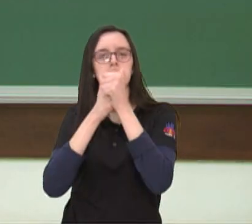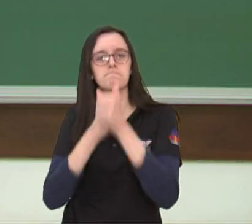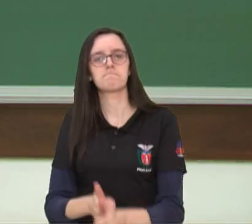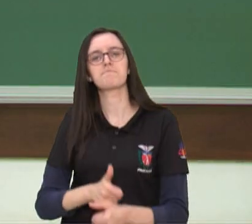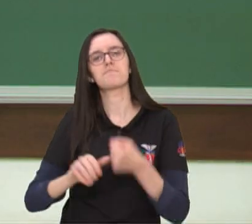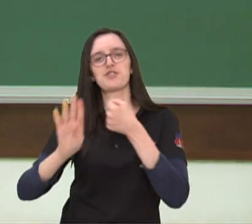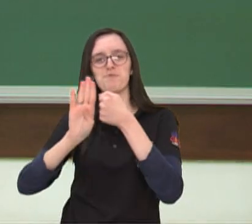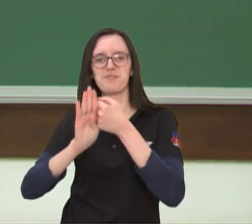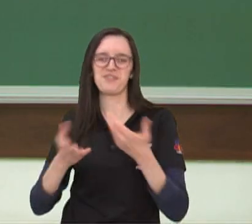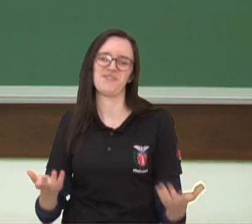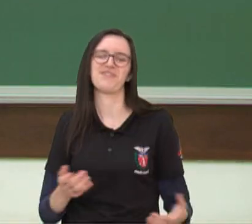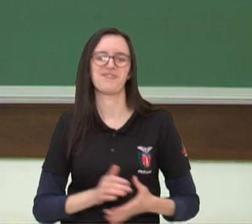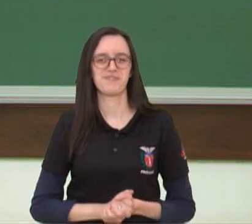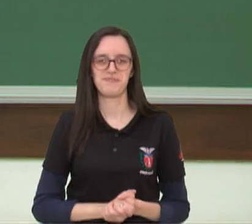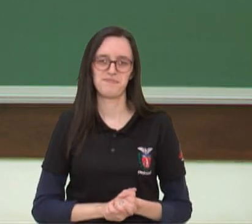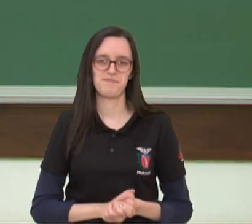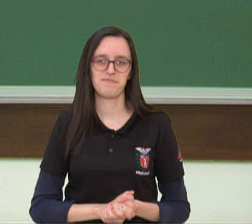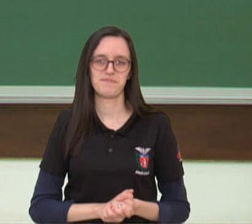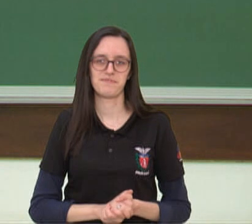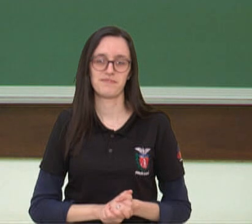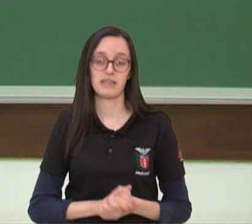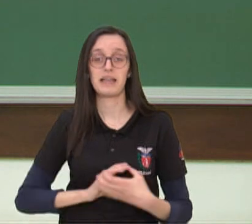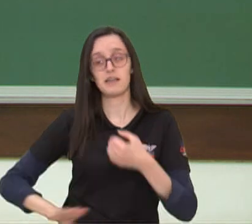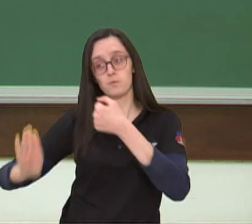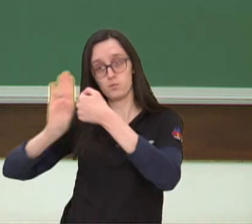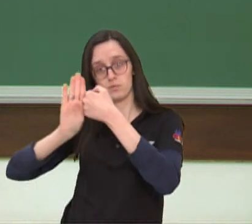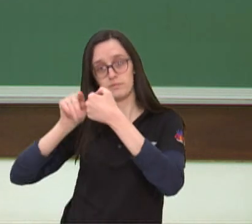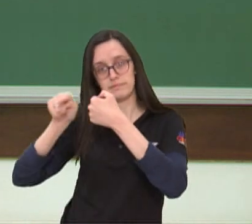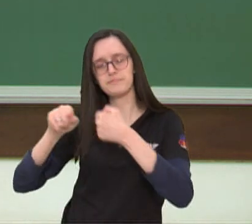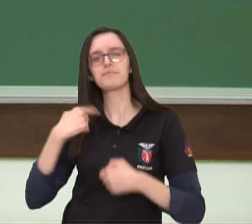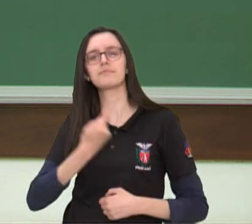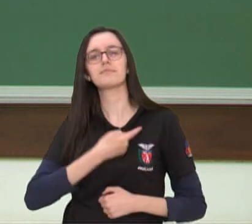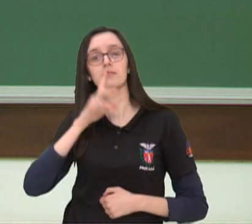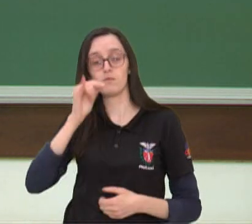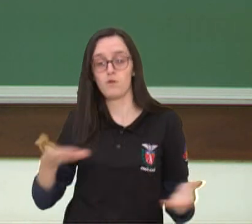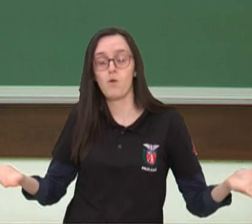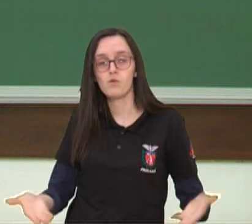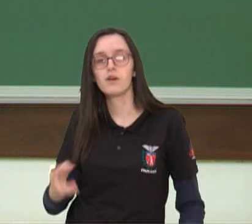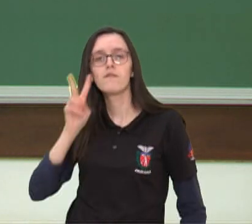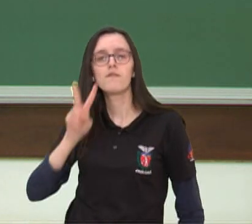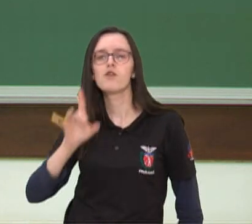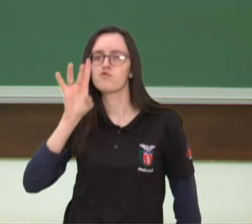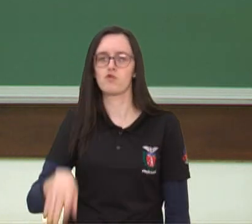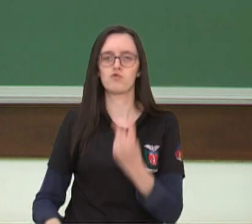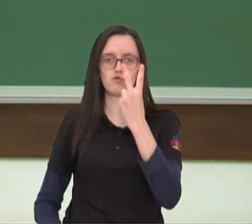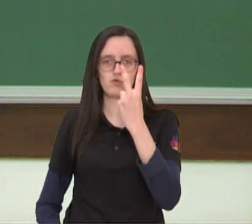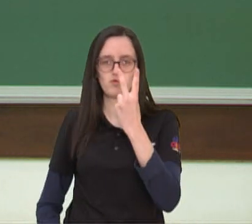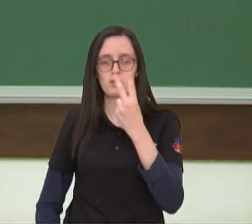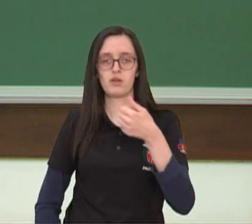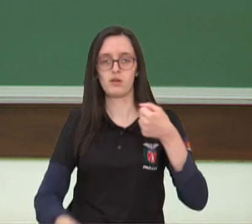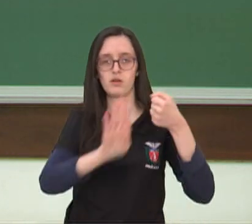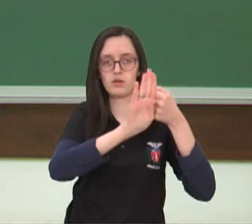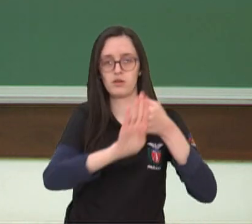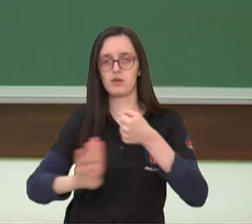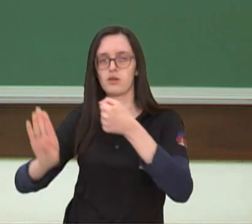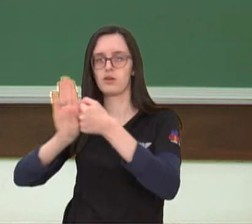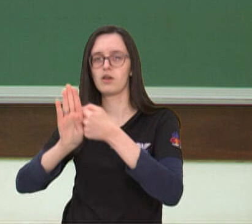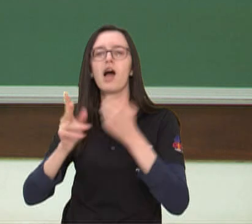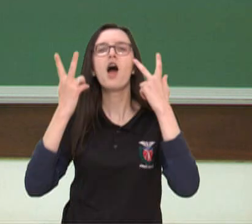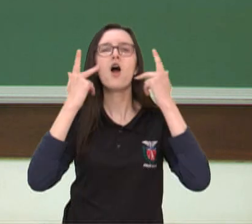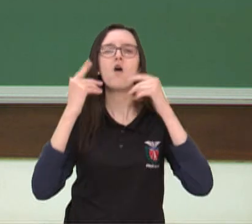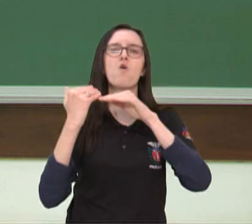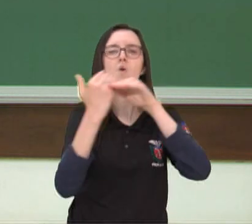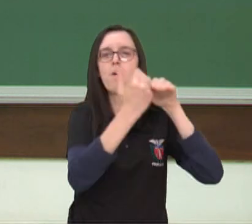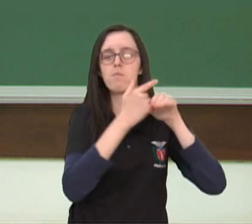os substantivos. E os substantivos, nós vamos hoje ver somente 2. O substantivo comum e